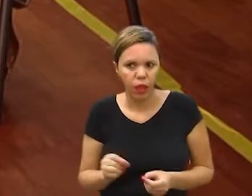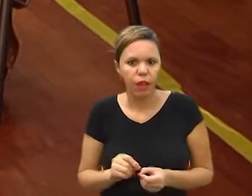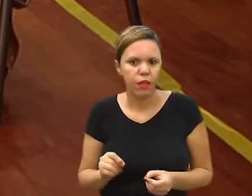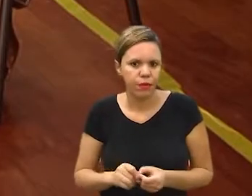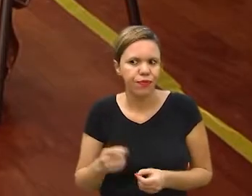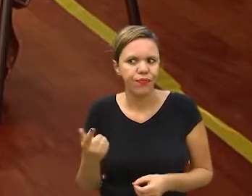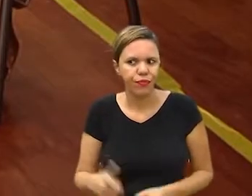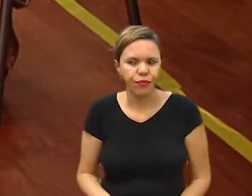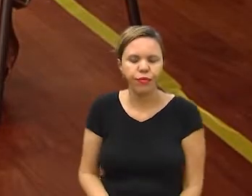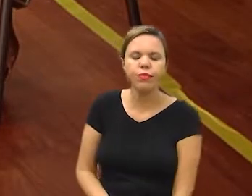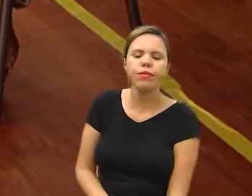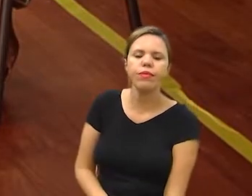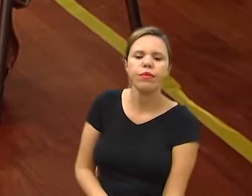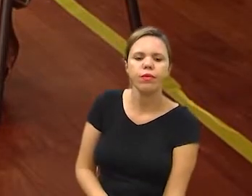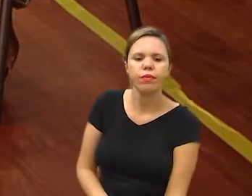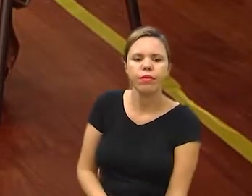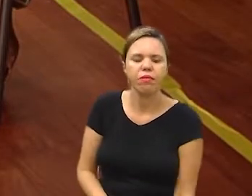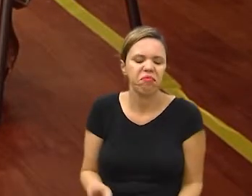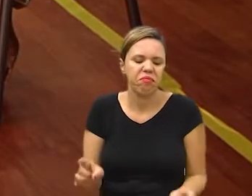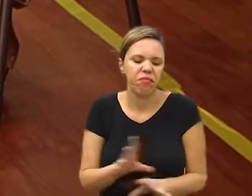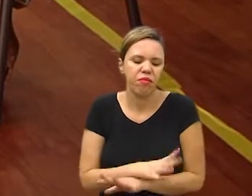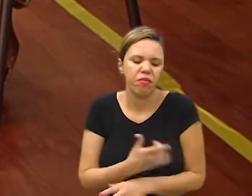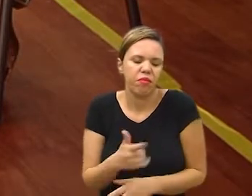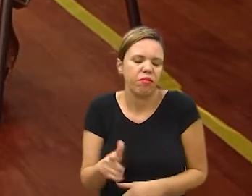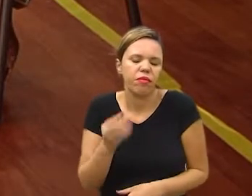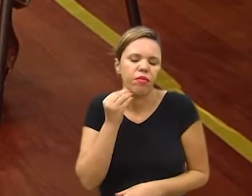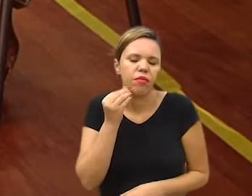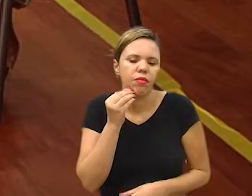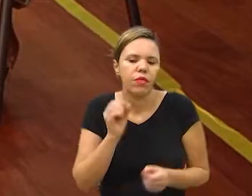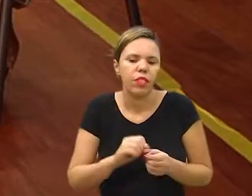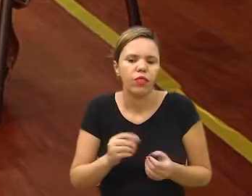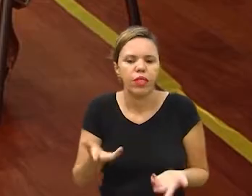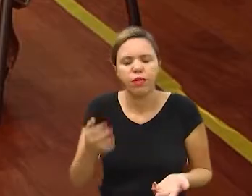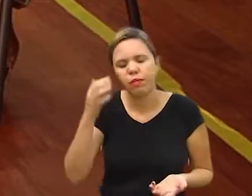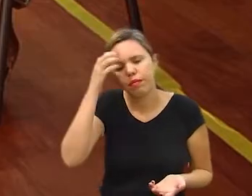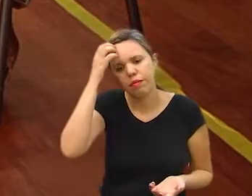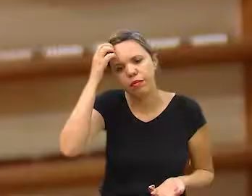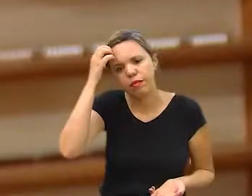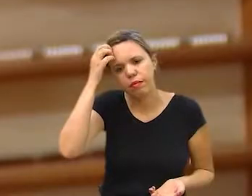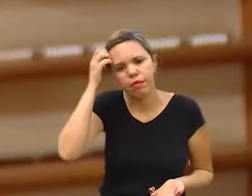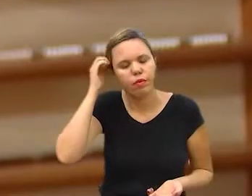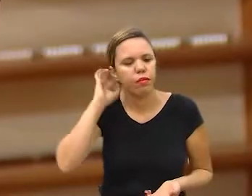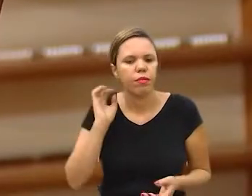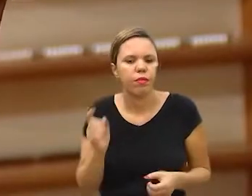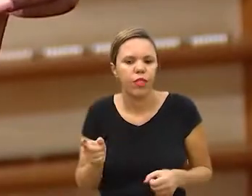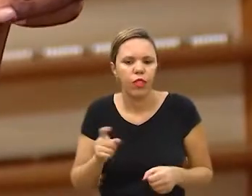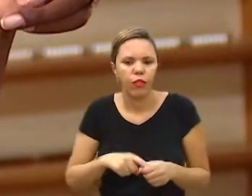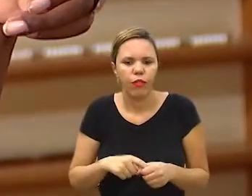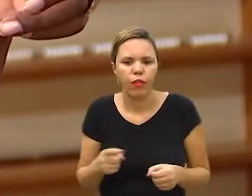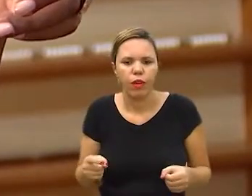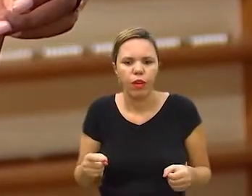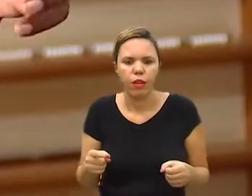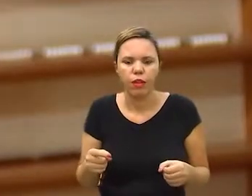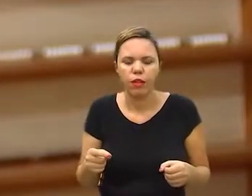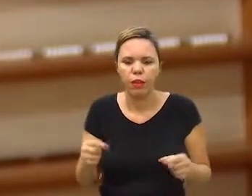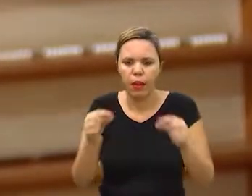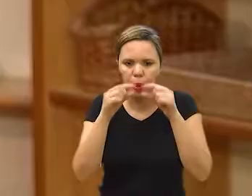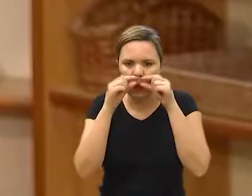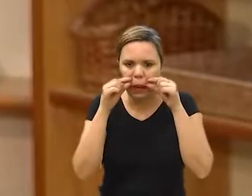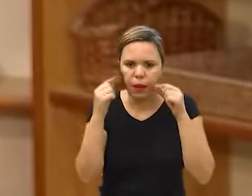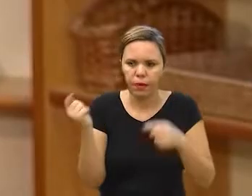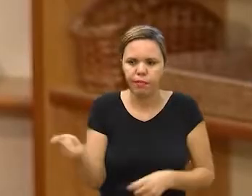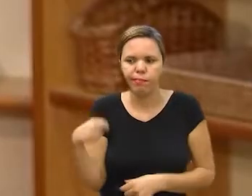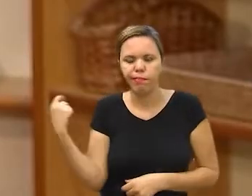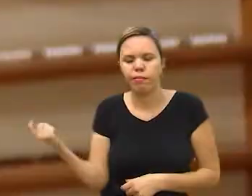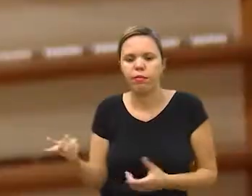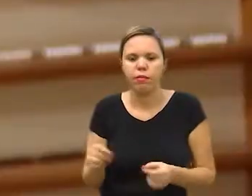de novo, acabou. Você não tem mais a oportunidade de fazer. A gente volta a Charlie Chaplin, próximo grupo, né? Exato. Já